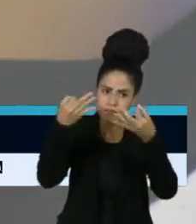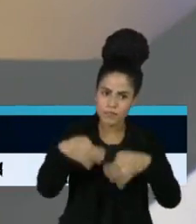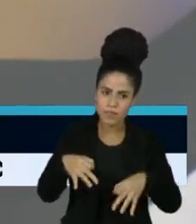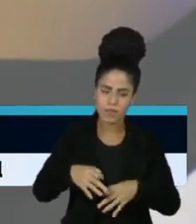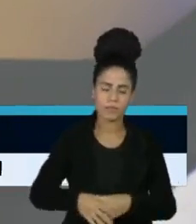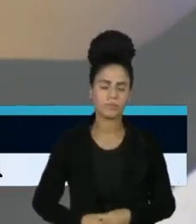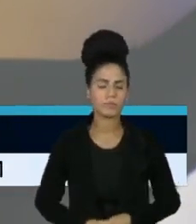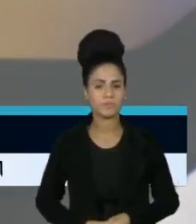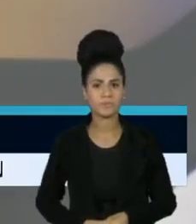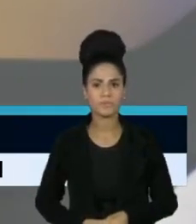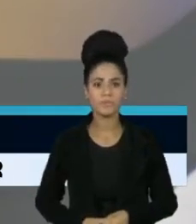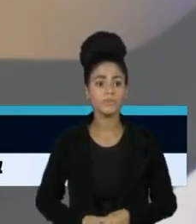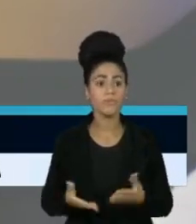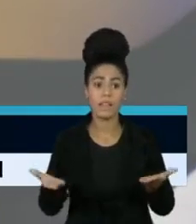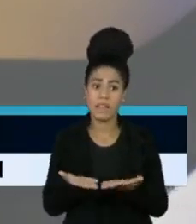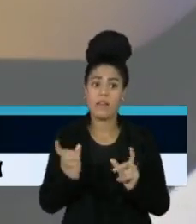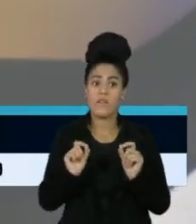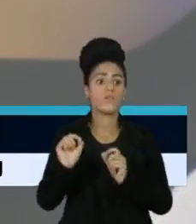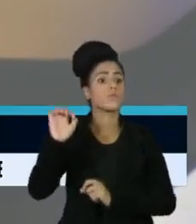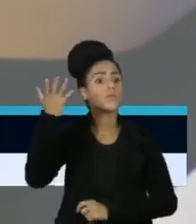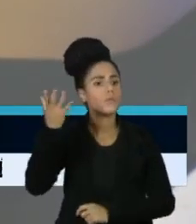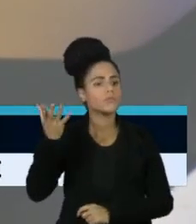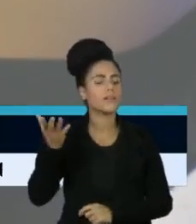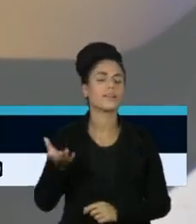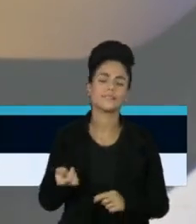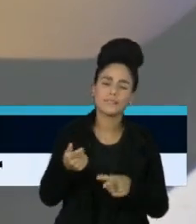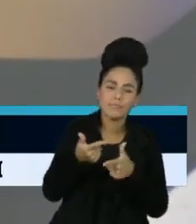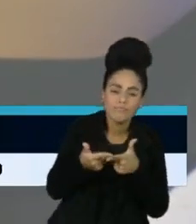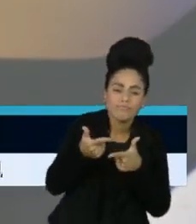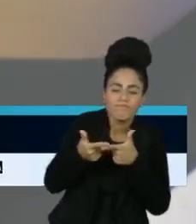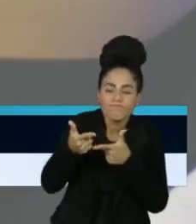lenha na fogueira. E agora, eu acho que a situação tende